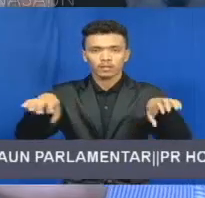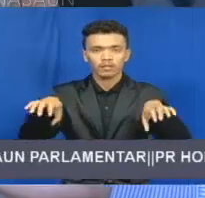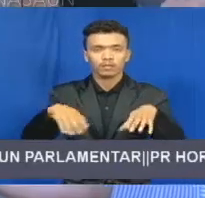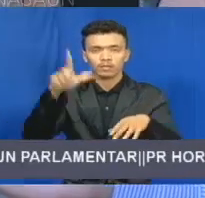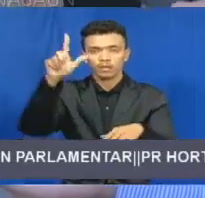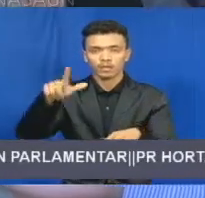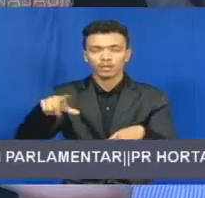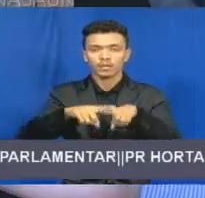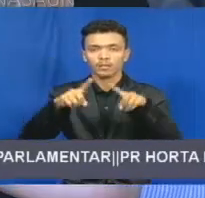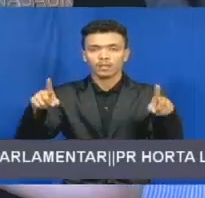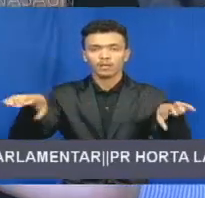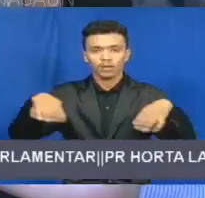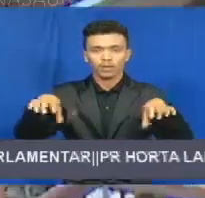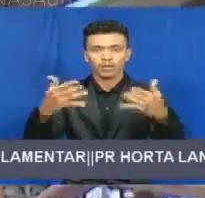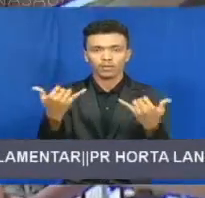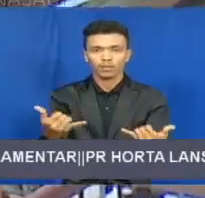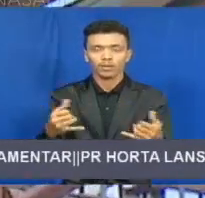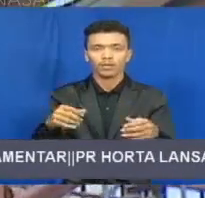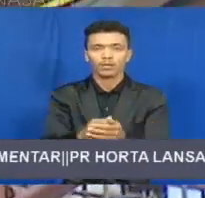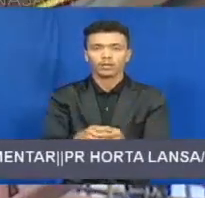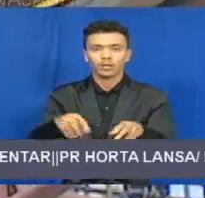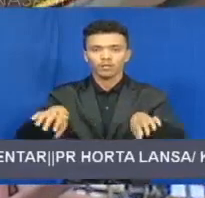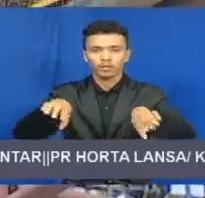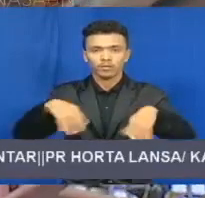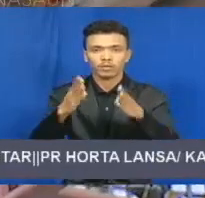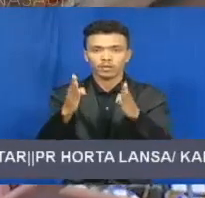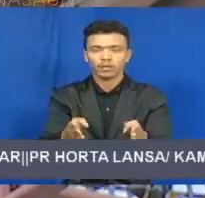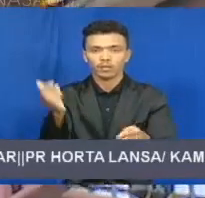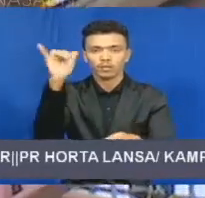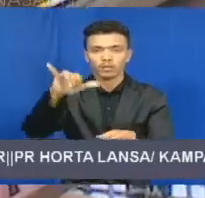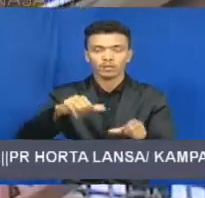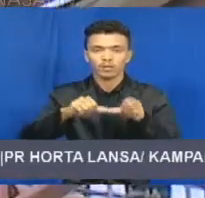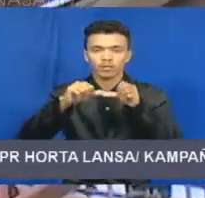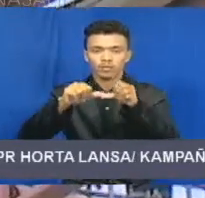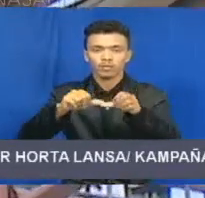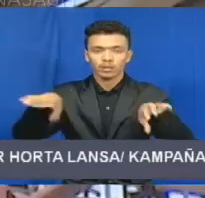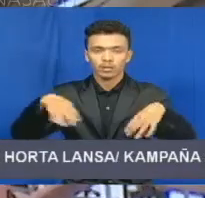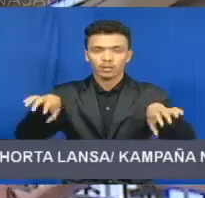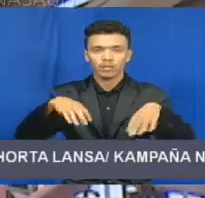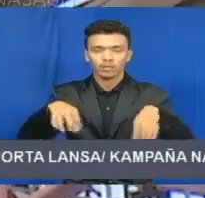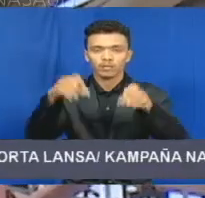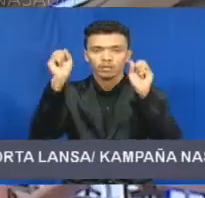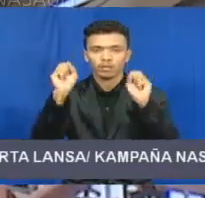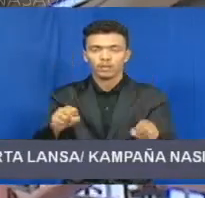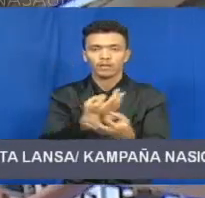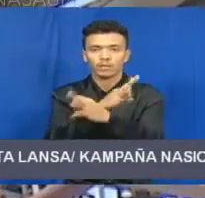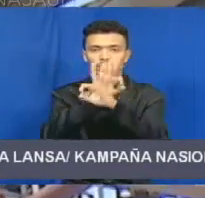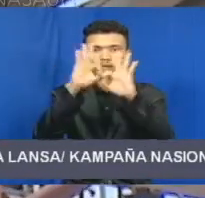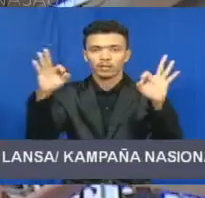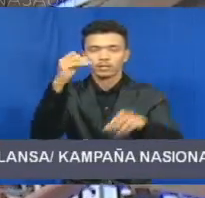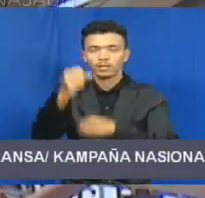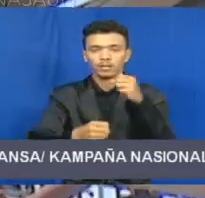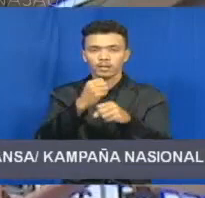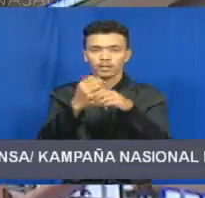lautarde, mas be horas ne. Equipa técnico Sira continua halau serviço, hodi bele finaliza e hatinang